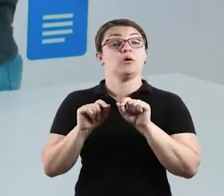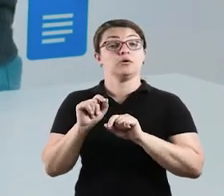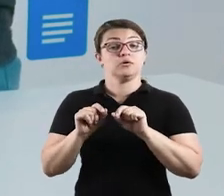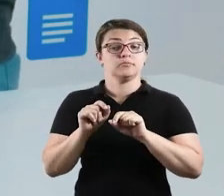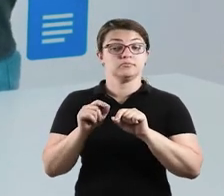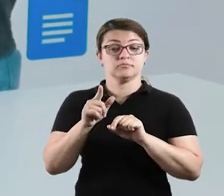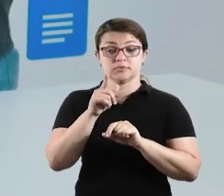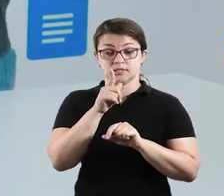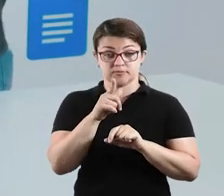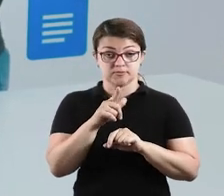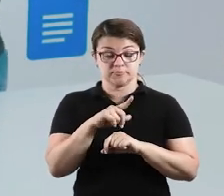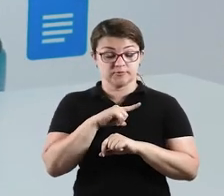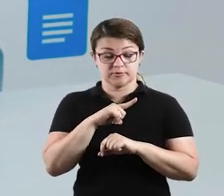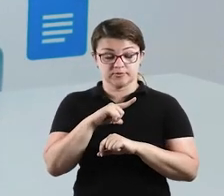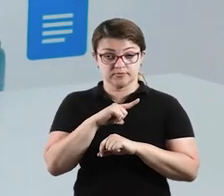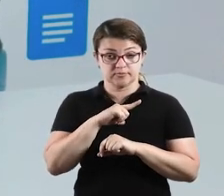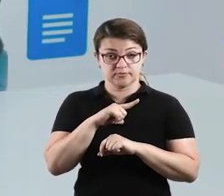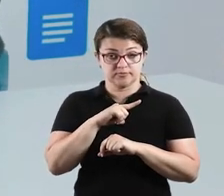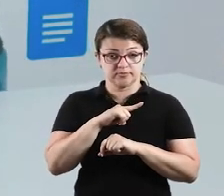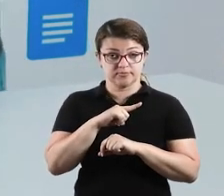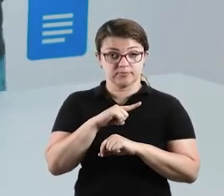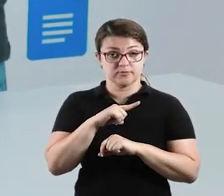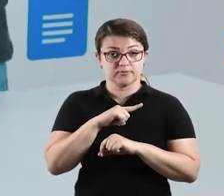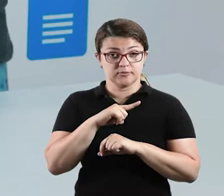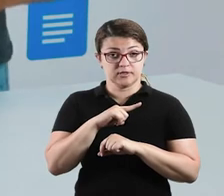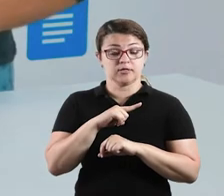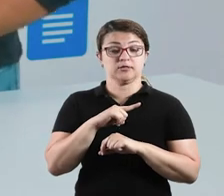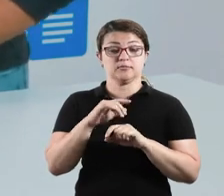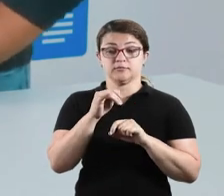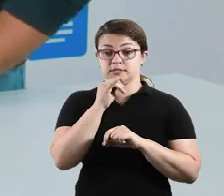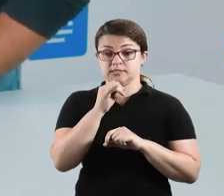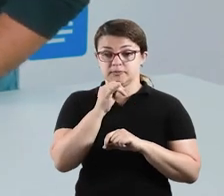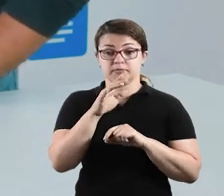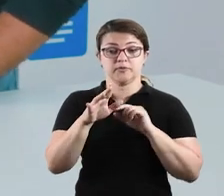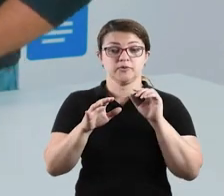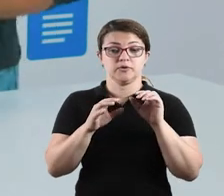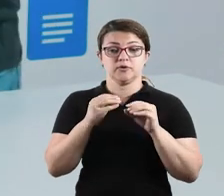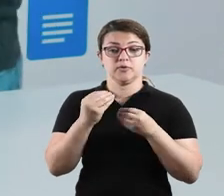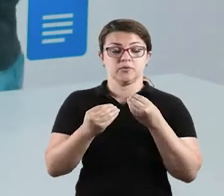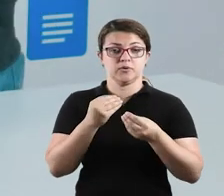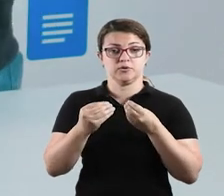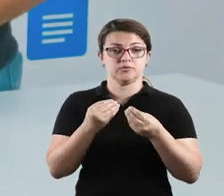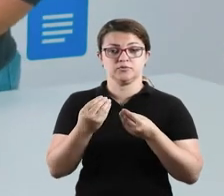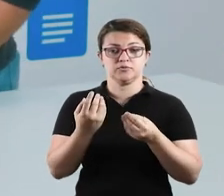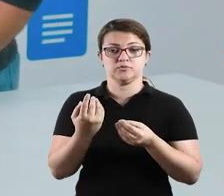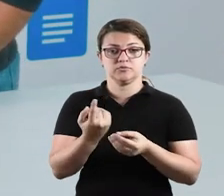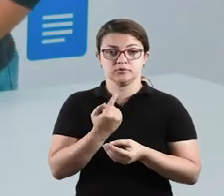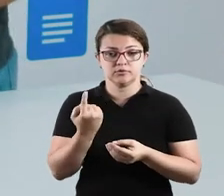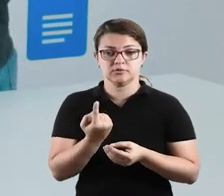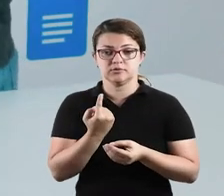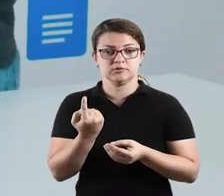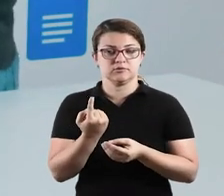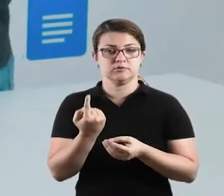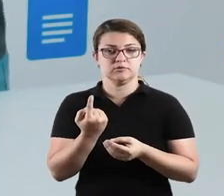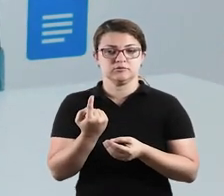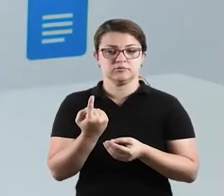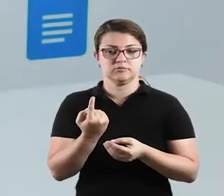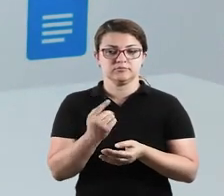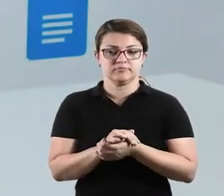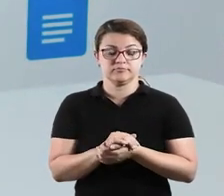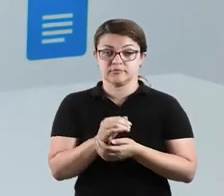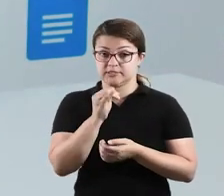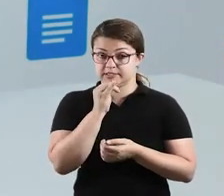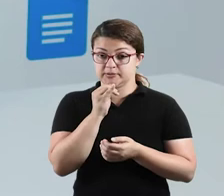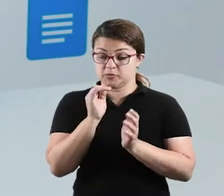ele individualiza a pessoa, o animal. Por exemplo, você tem um cachorro em sua casa. O cachorro é um